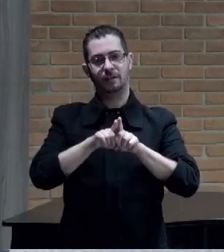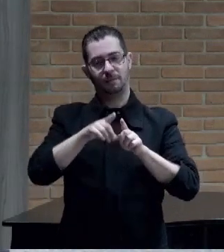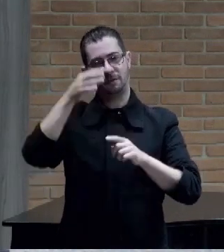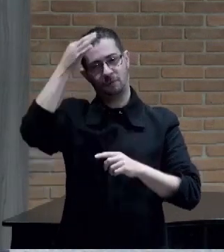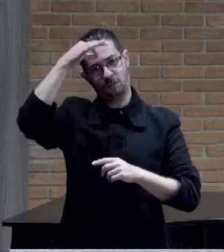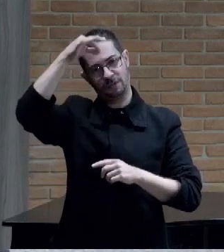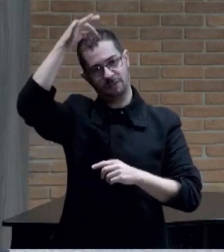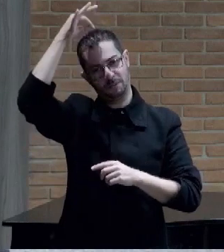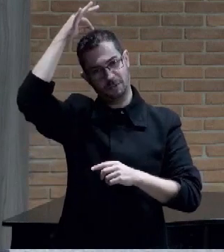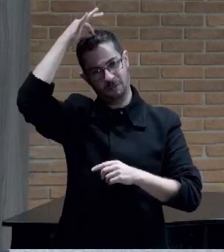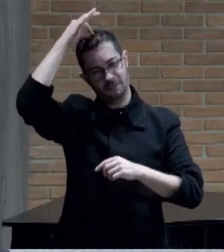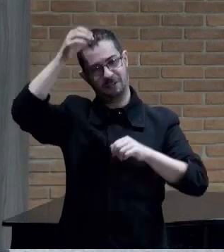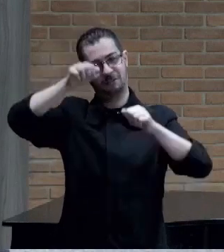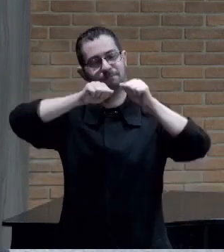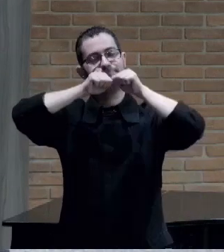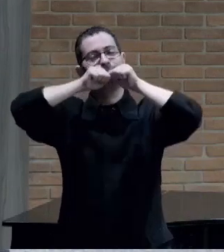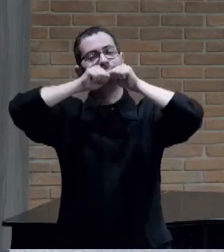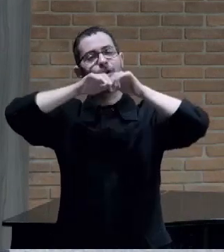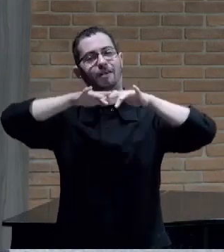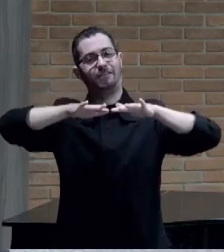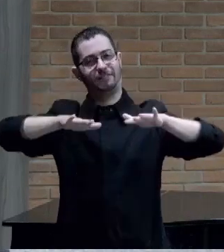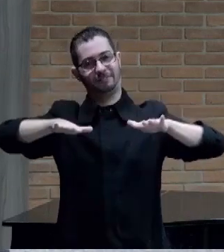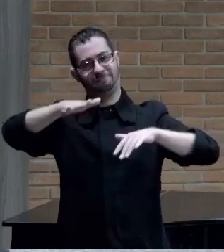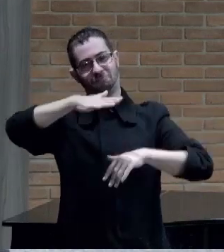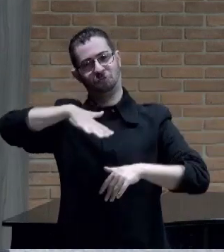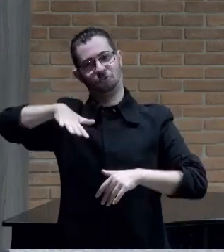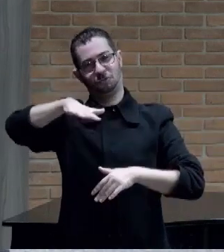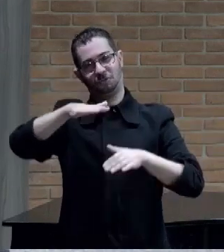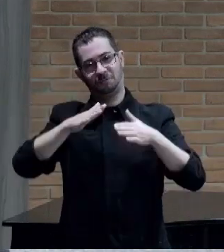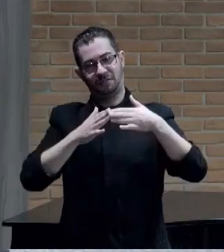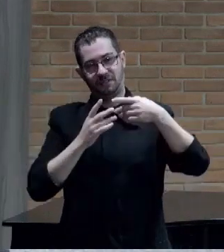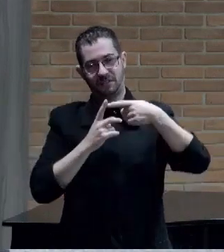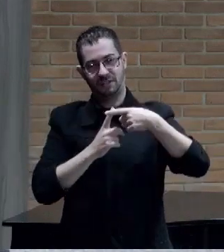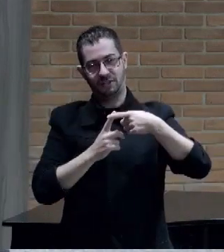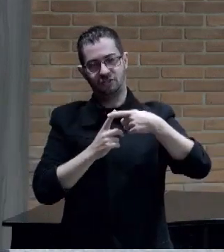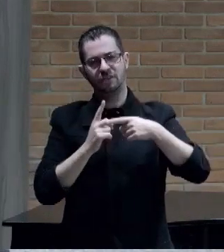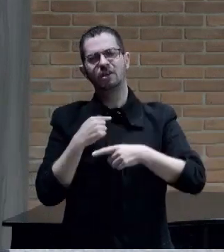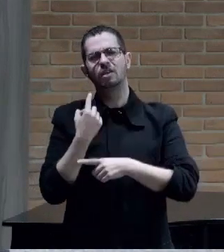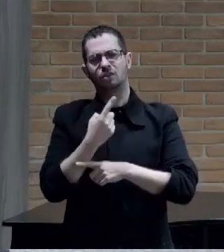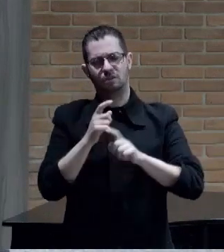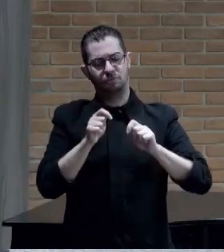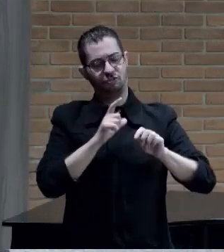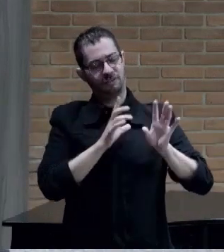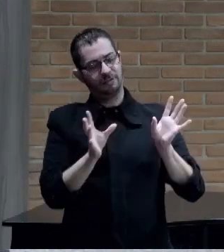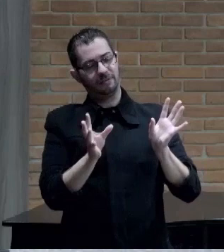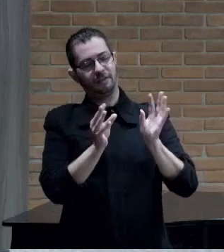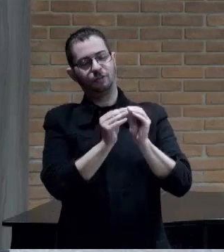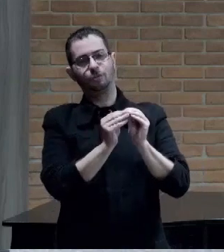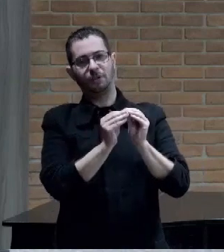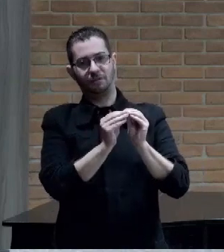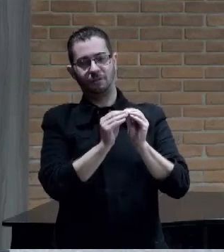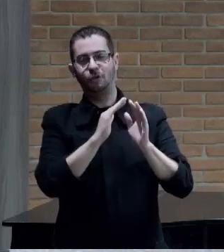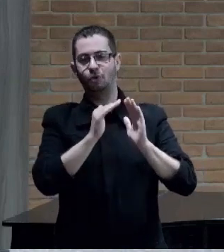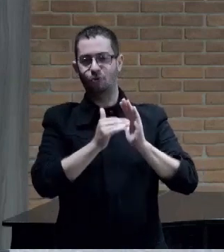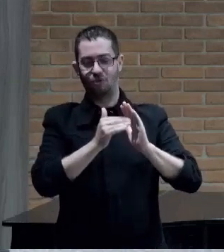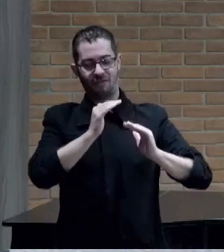Santo sobre a igreja. Basicamente, nós poderíamos resumir isso.